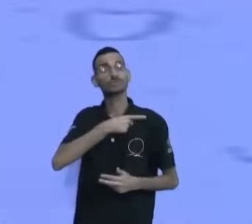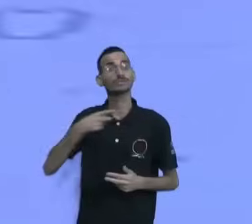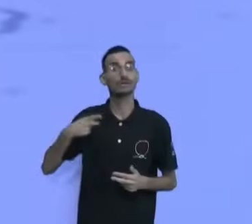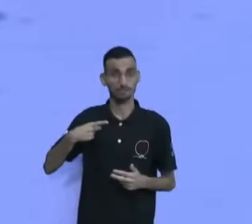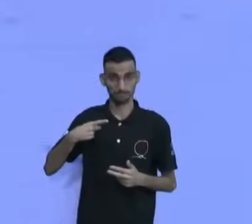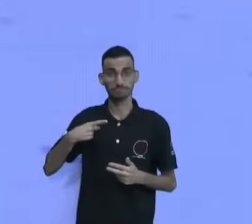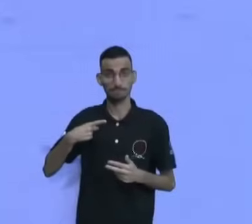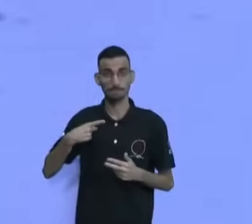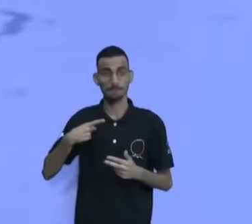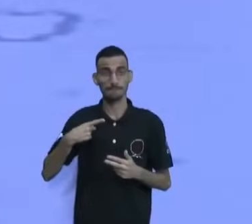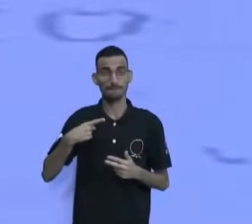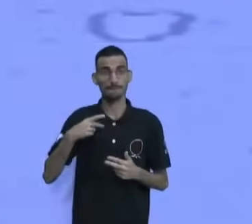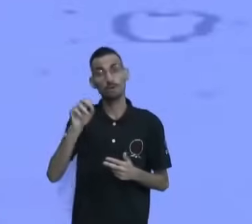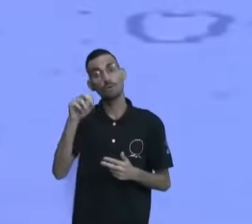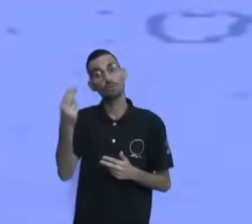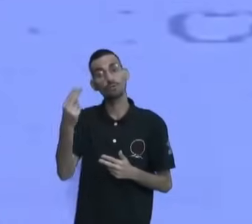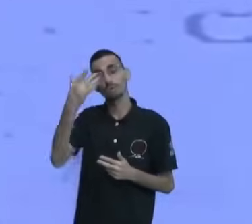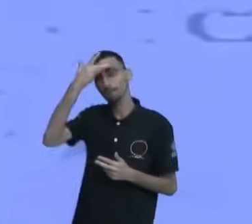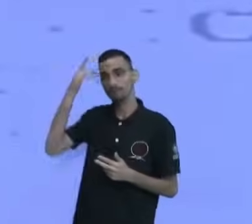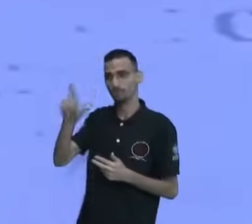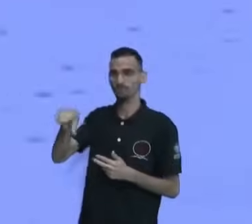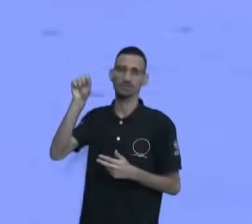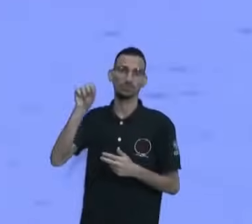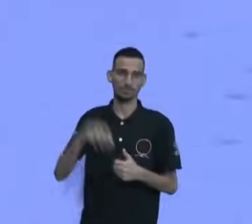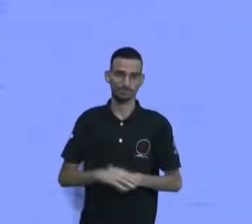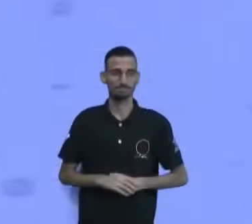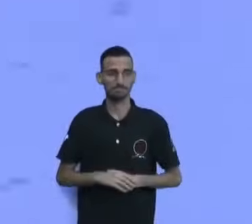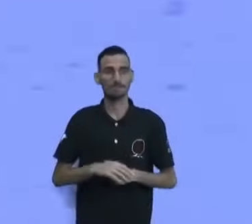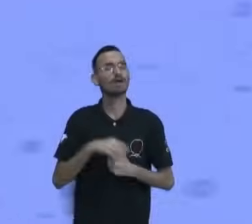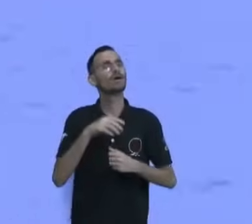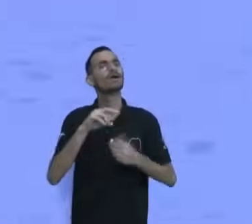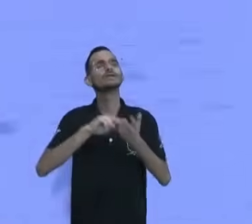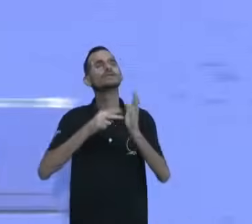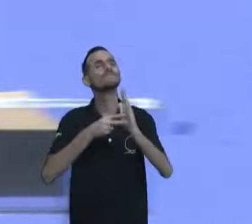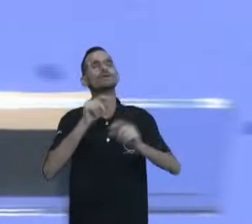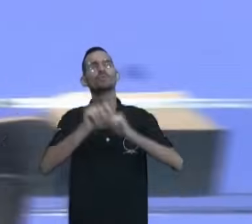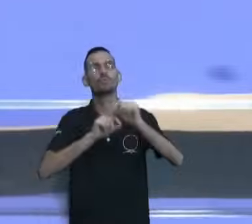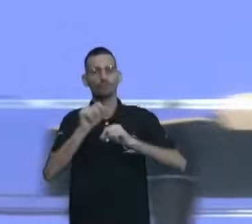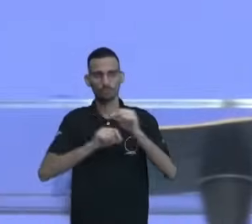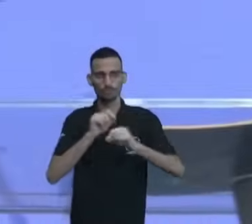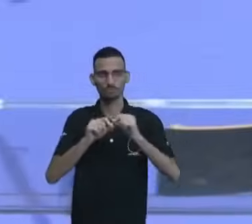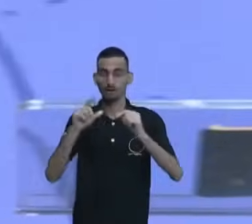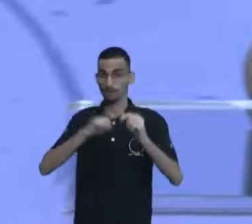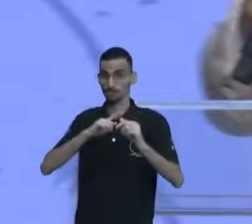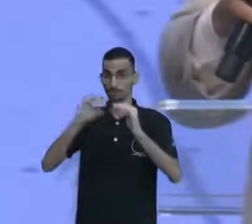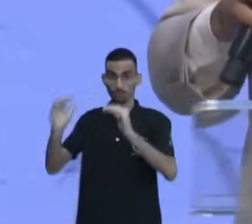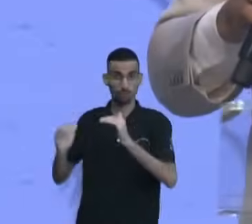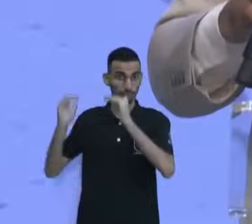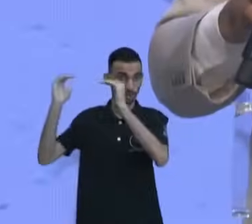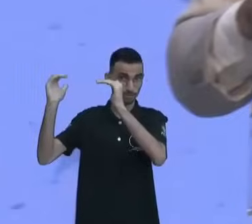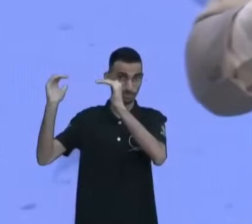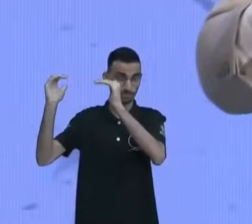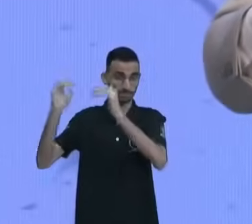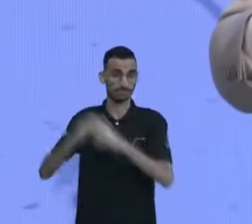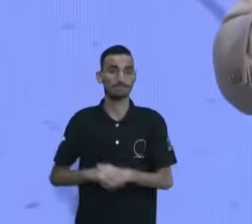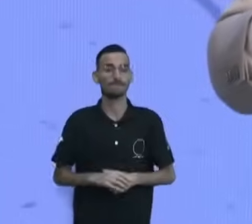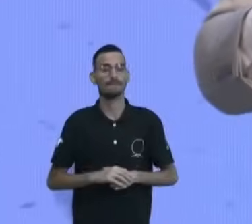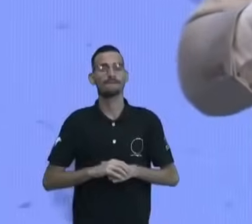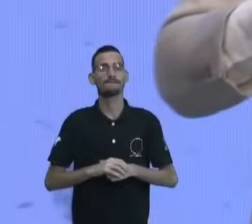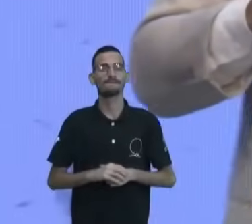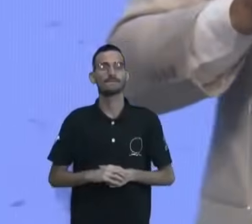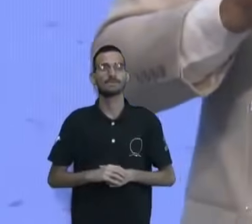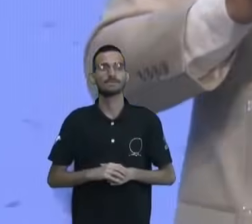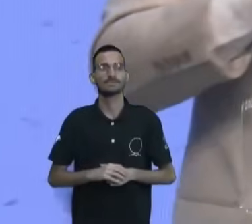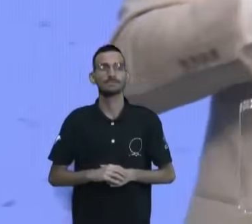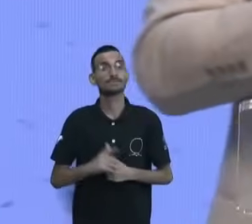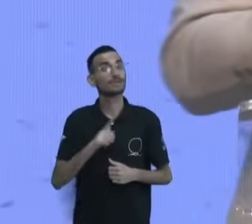por delegação não tem pastor mas essa igreja tá sub julgada a uma